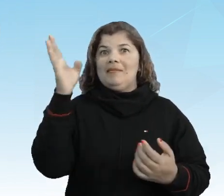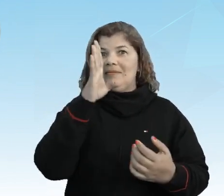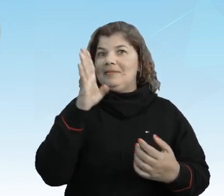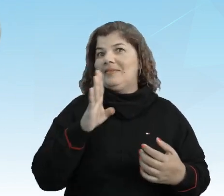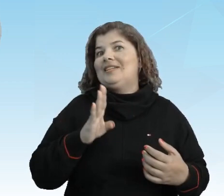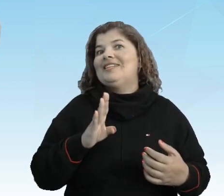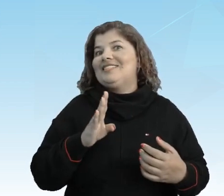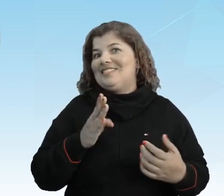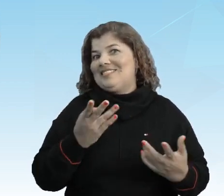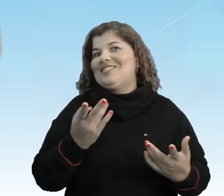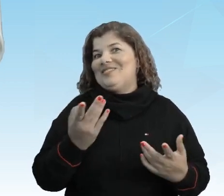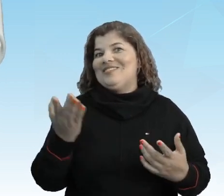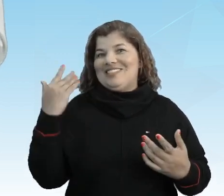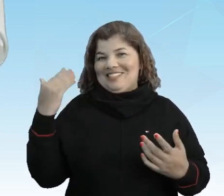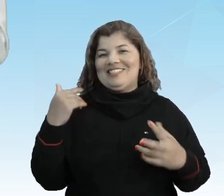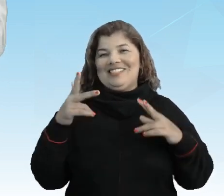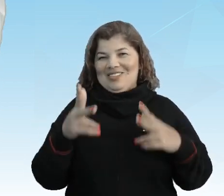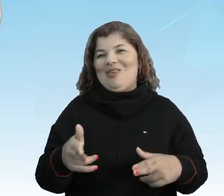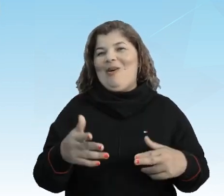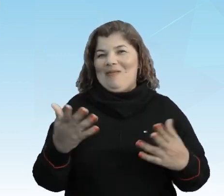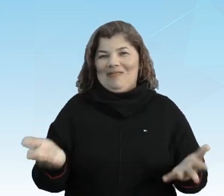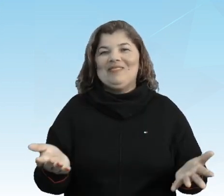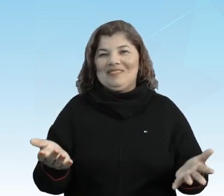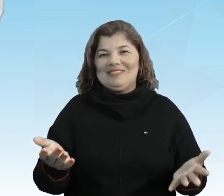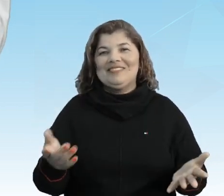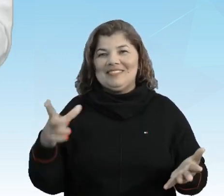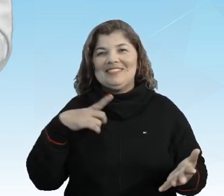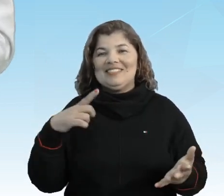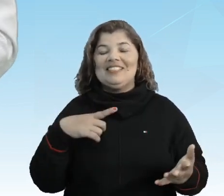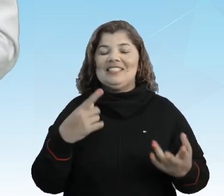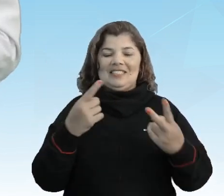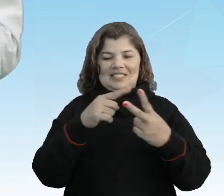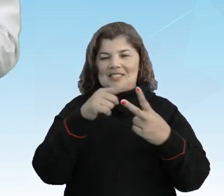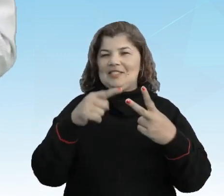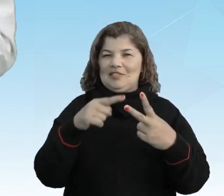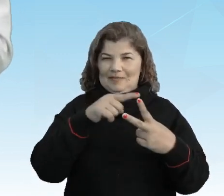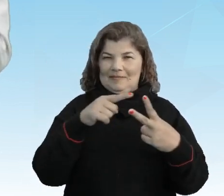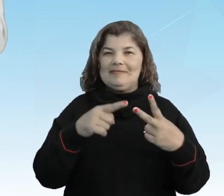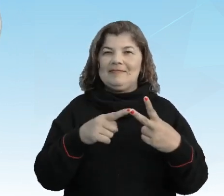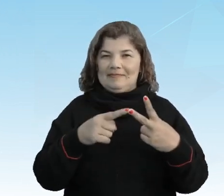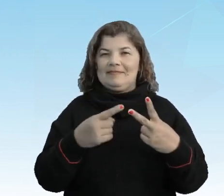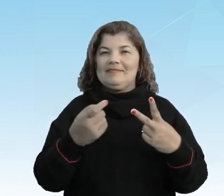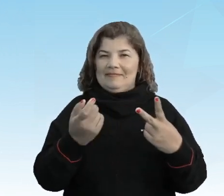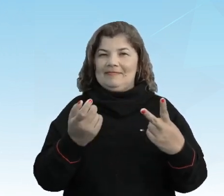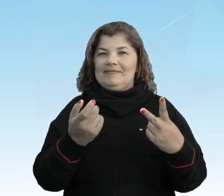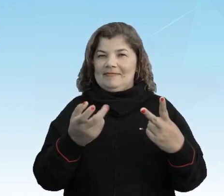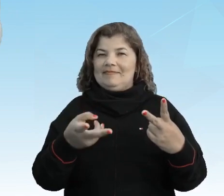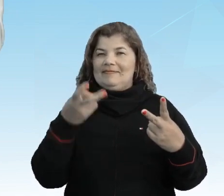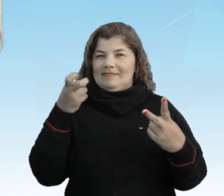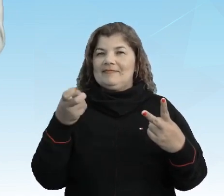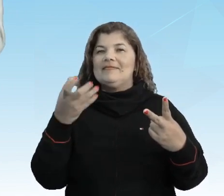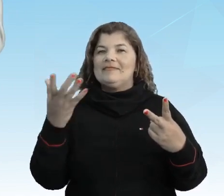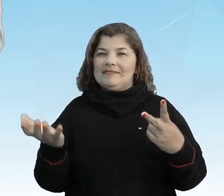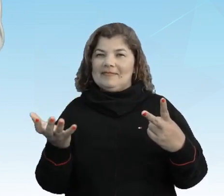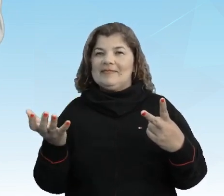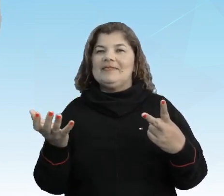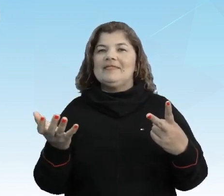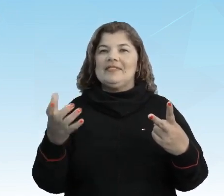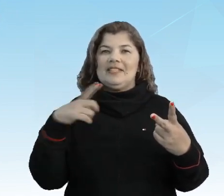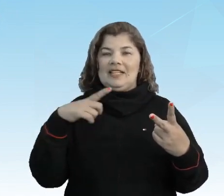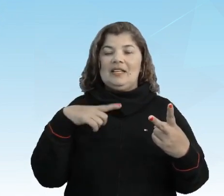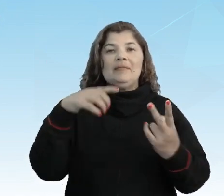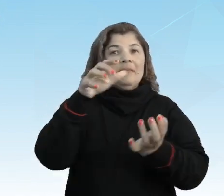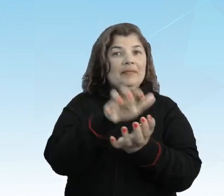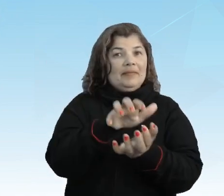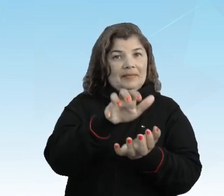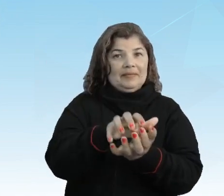Brasil de antigamente. Pernambuco é visto de 2 formas, caro professor Robson, caro estudante. Tem o